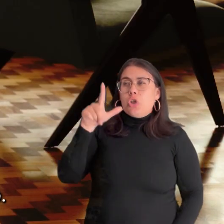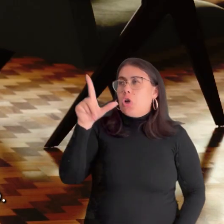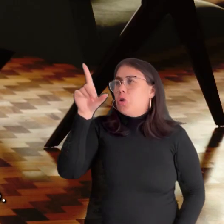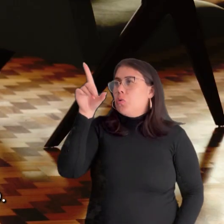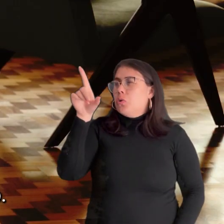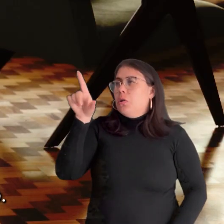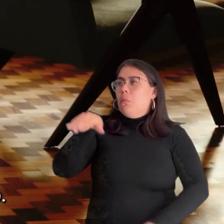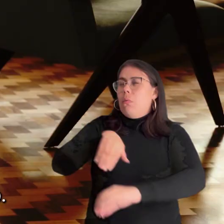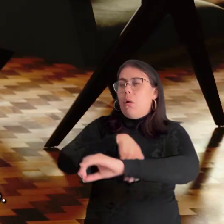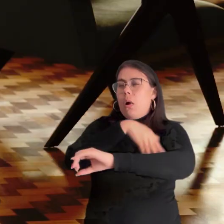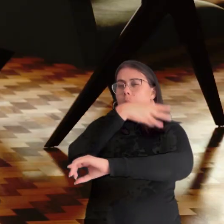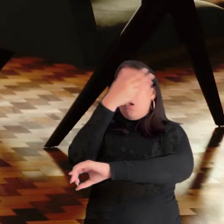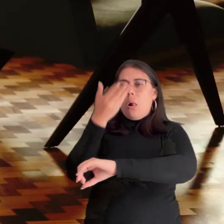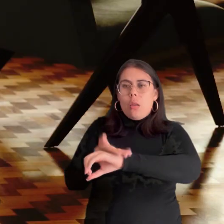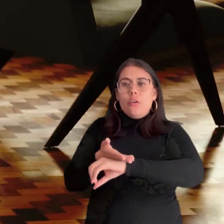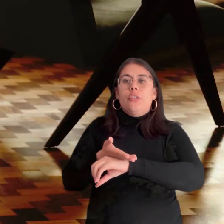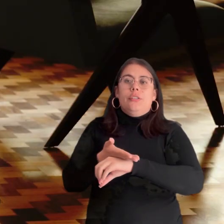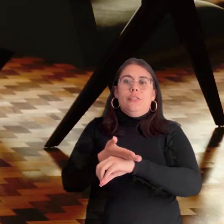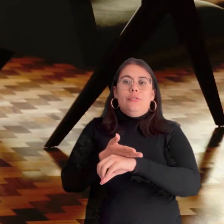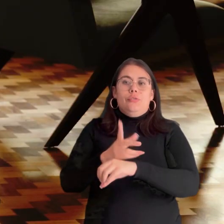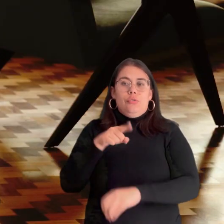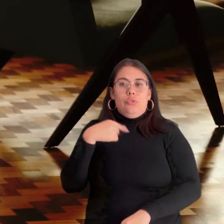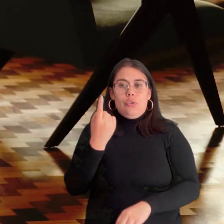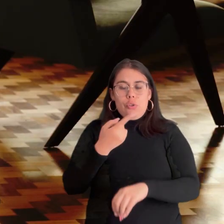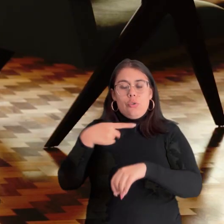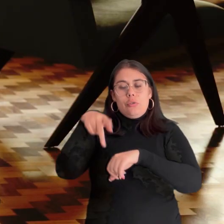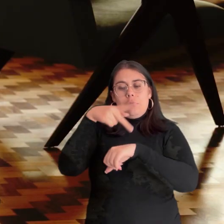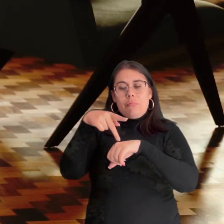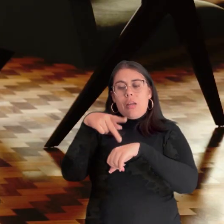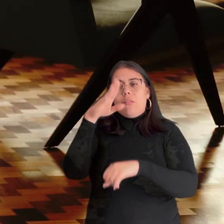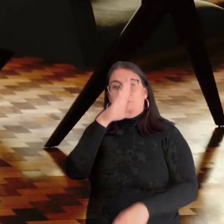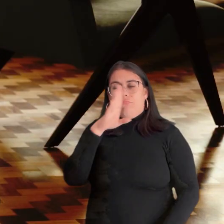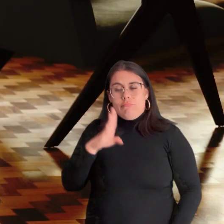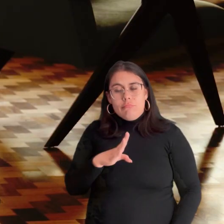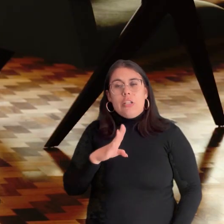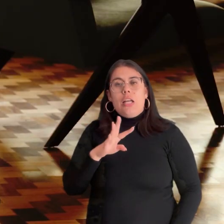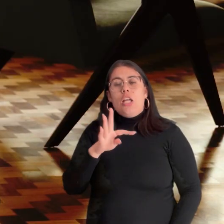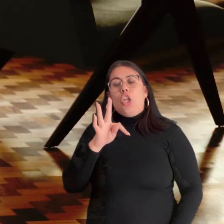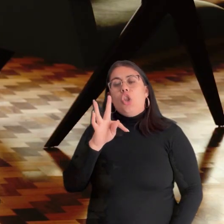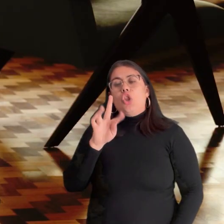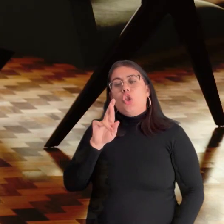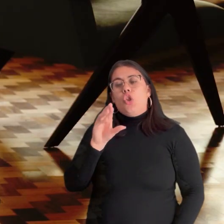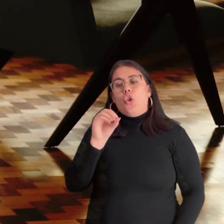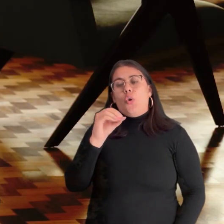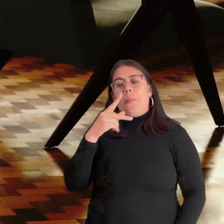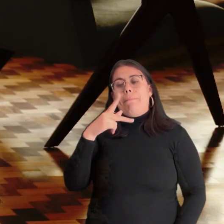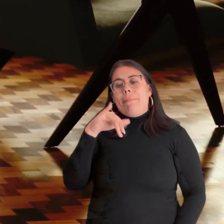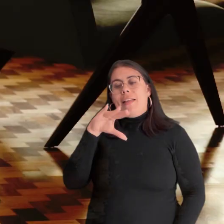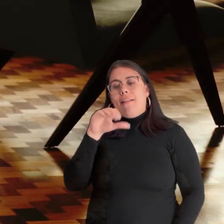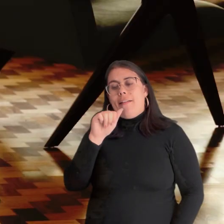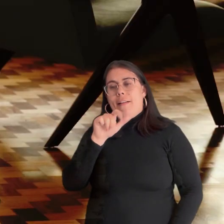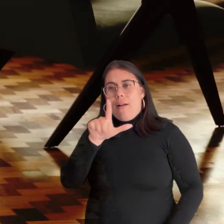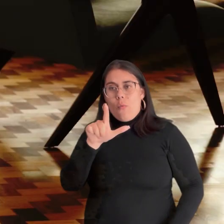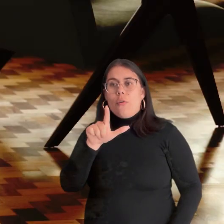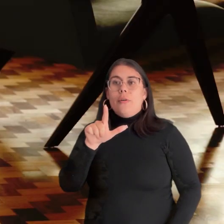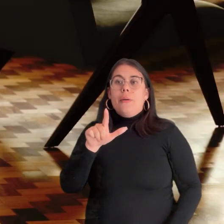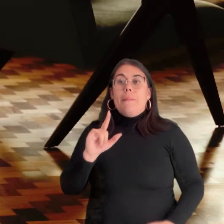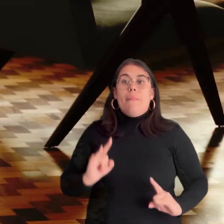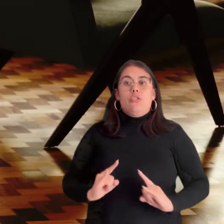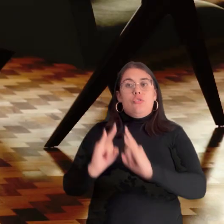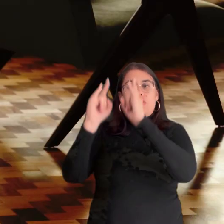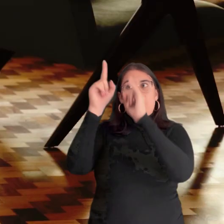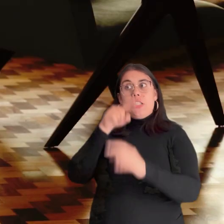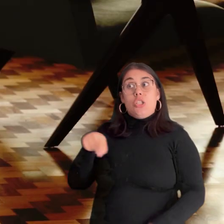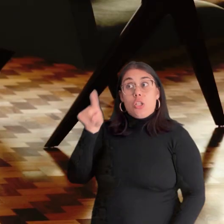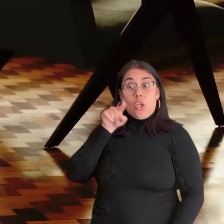clima temperado, mas o edifício do Itaú, na esquina da Frei Caneca com a Paulista,